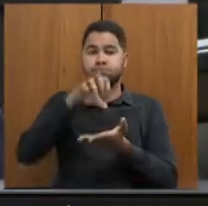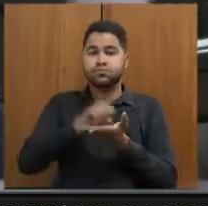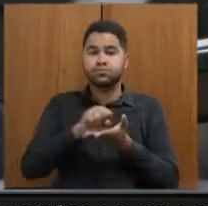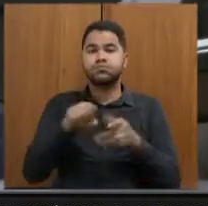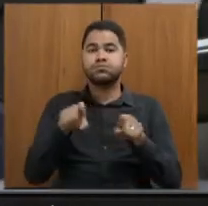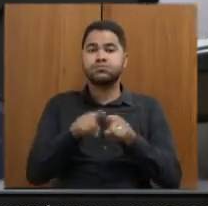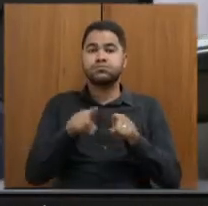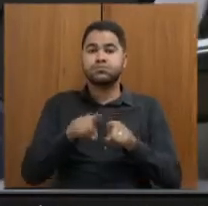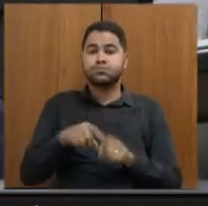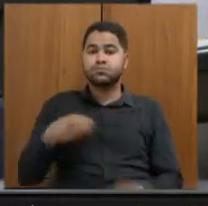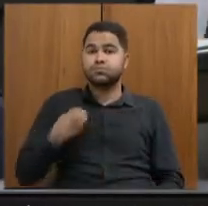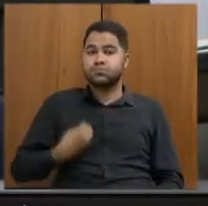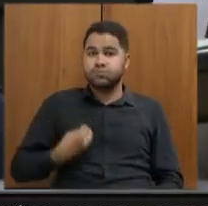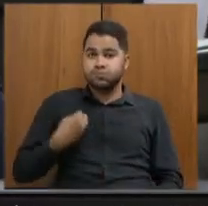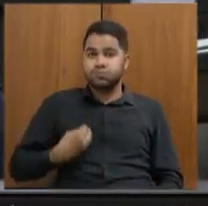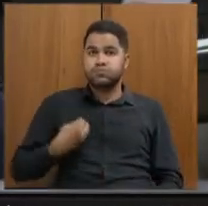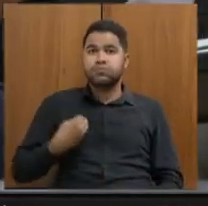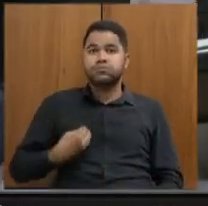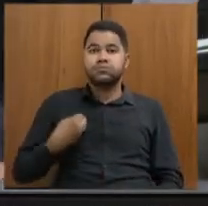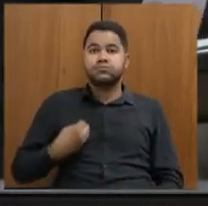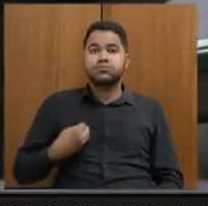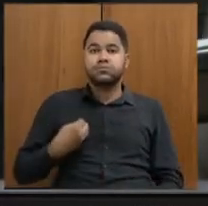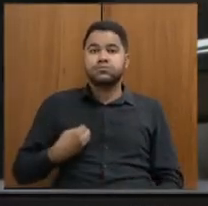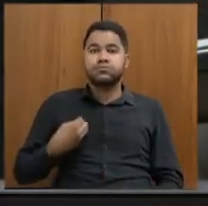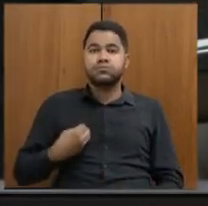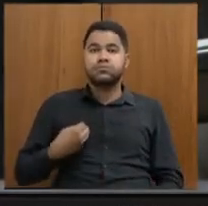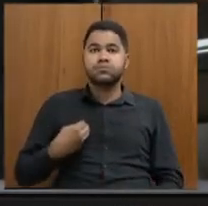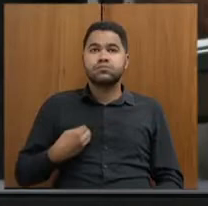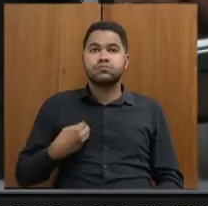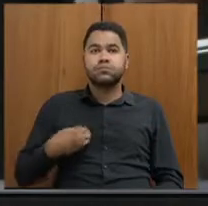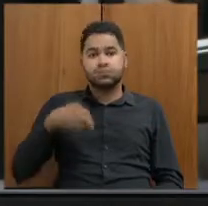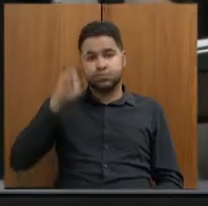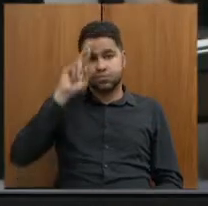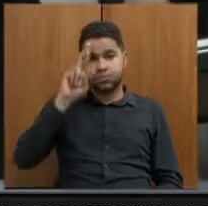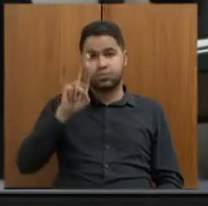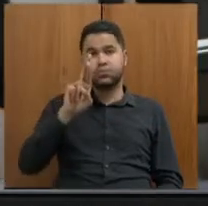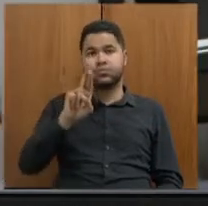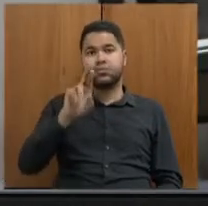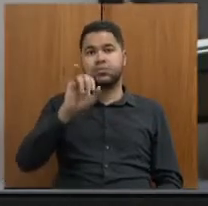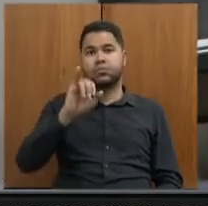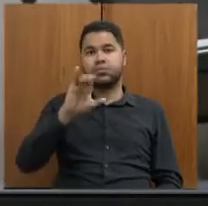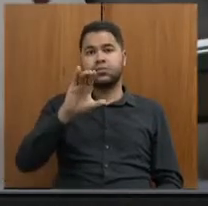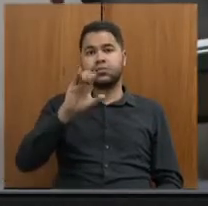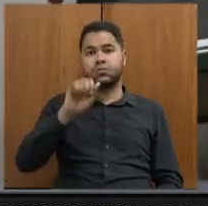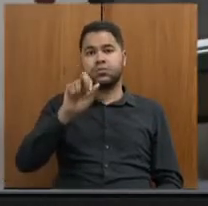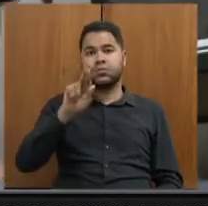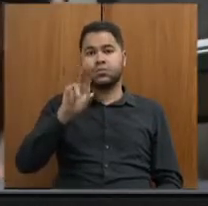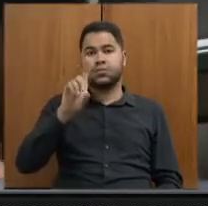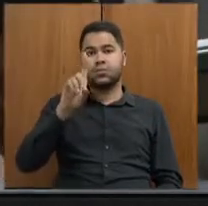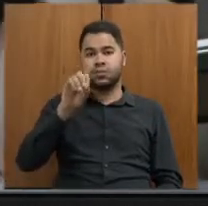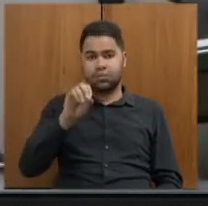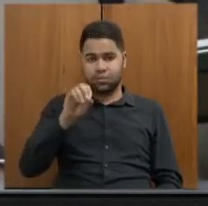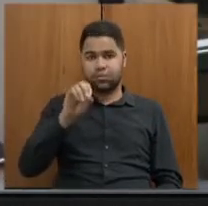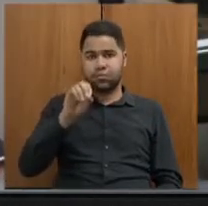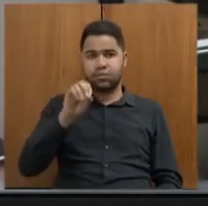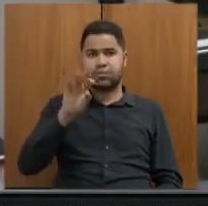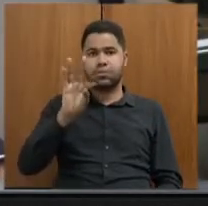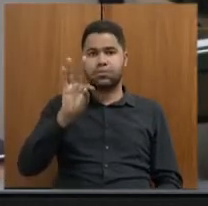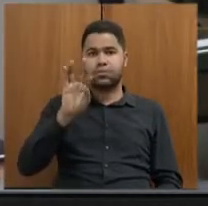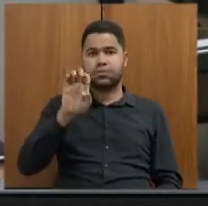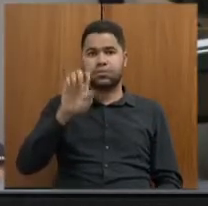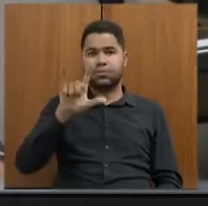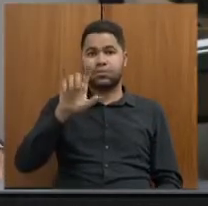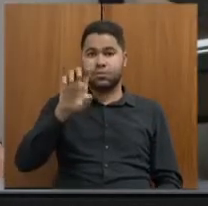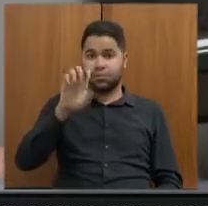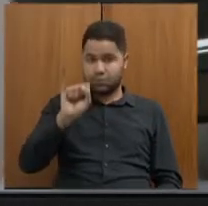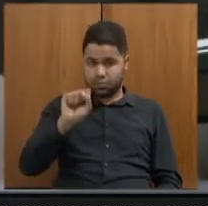a presença o show Ricardo Peres do Michele o